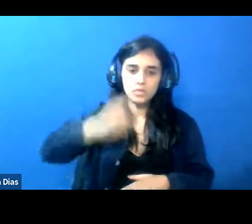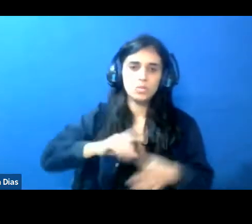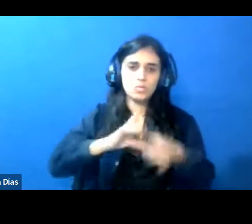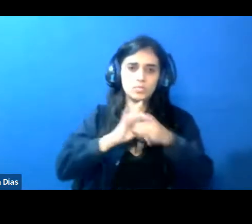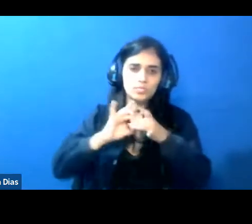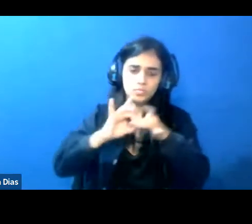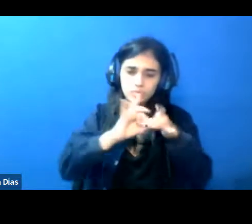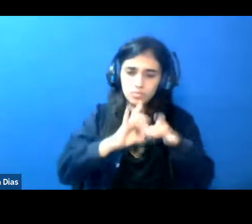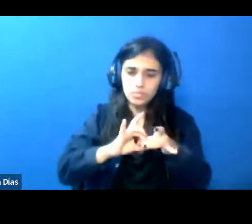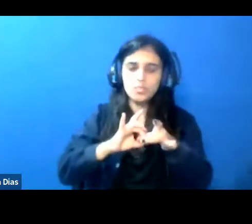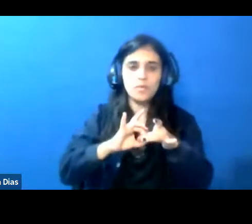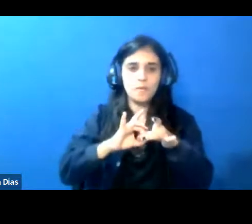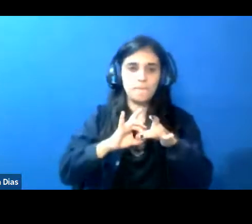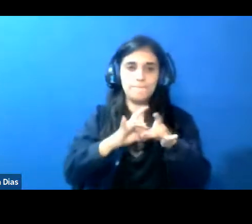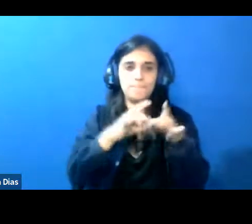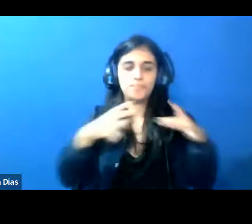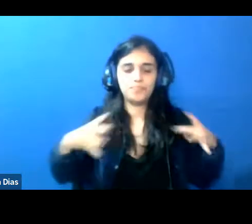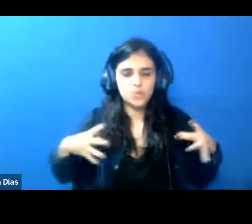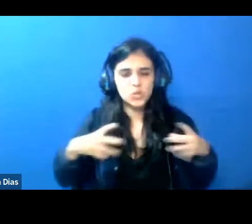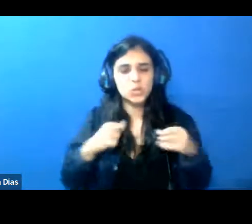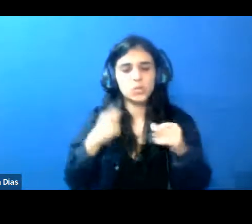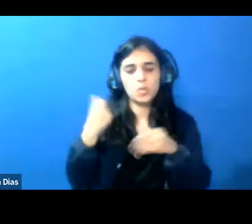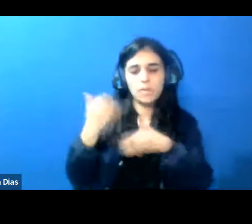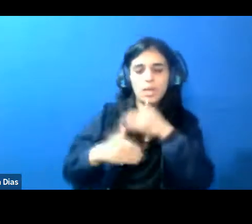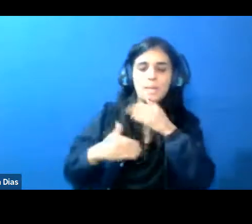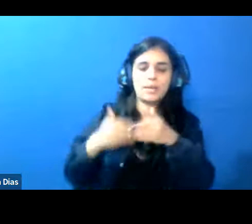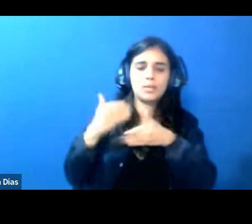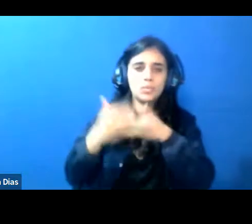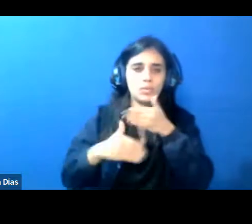patriarcais e todo o processo